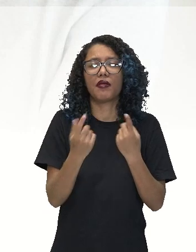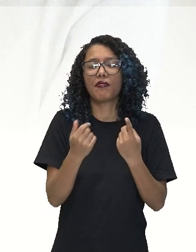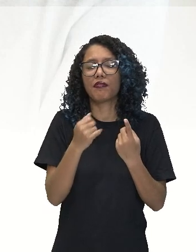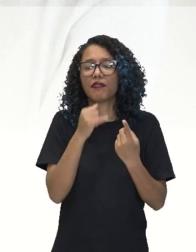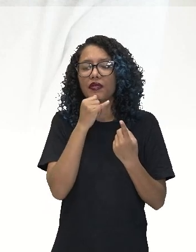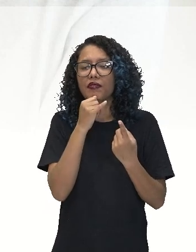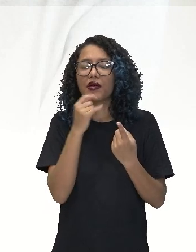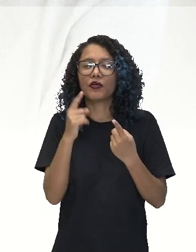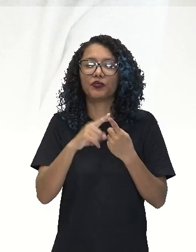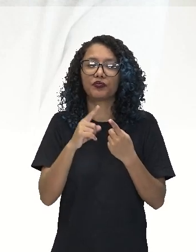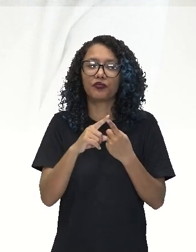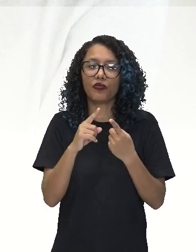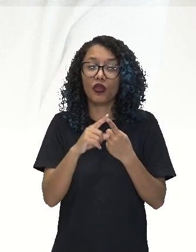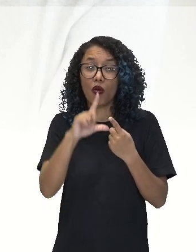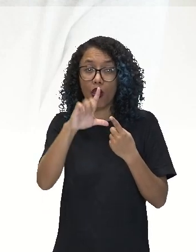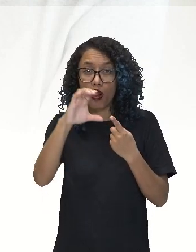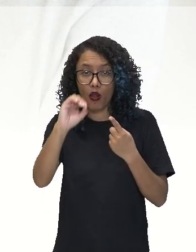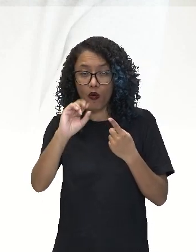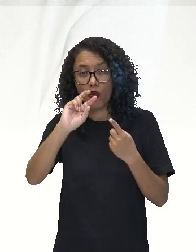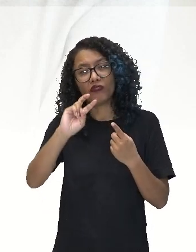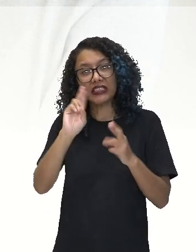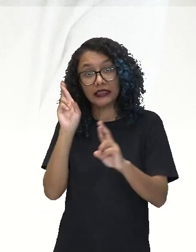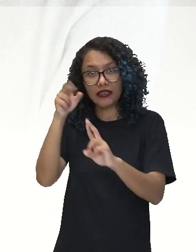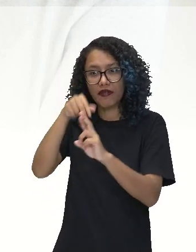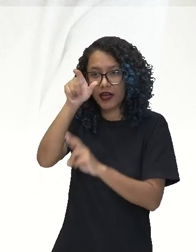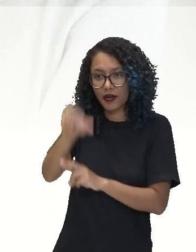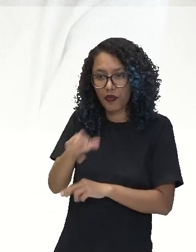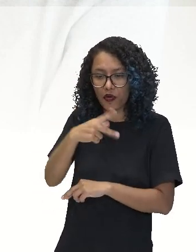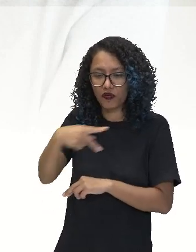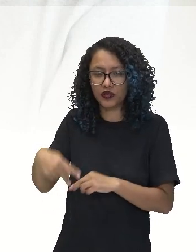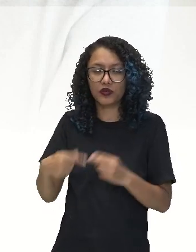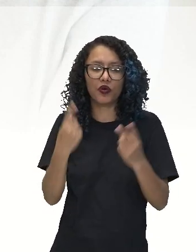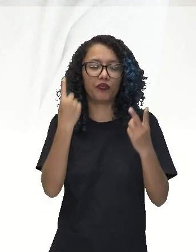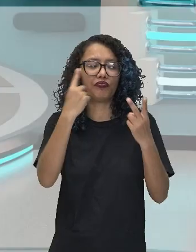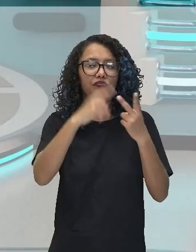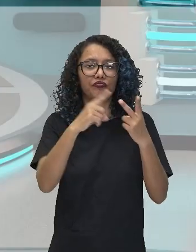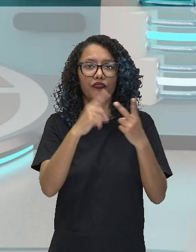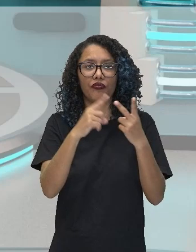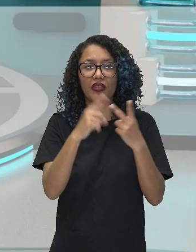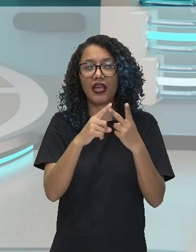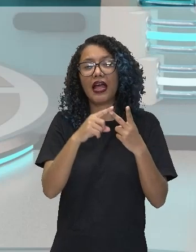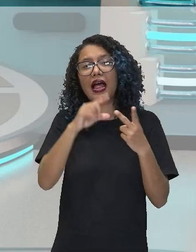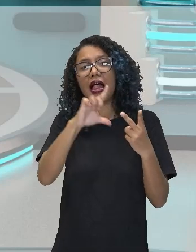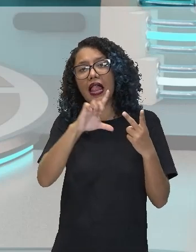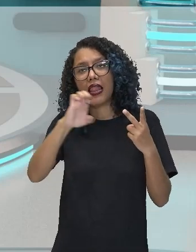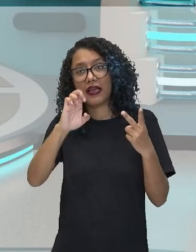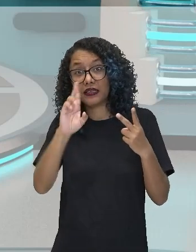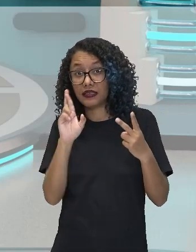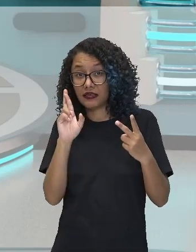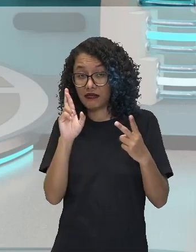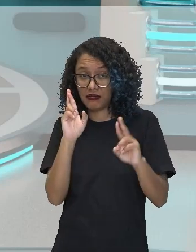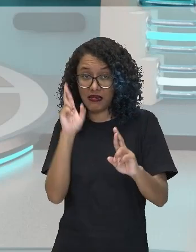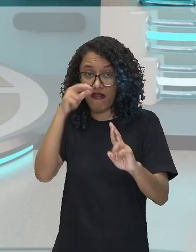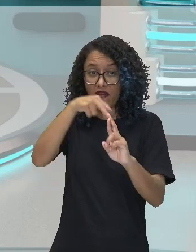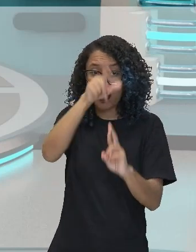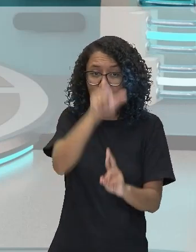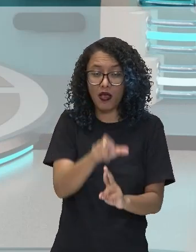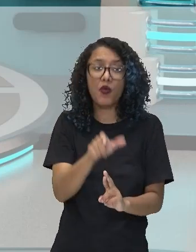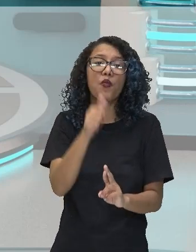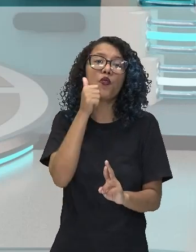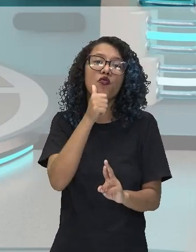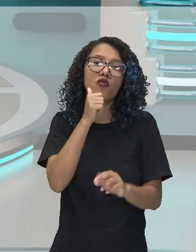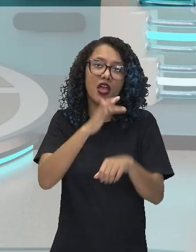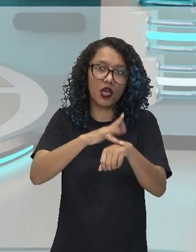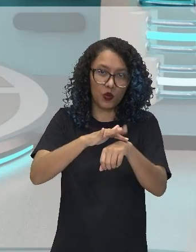ao professor, depois tivemos le com relação a Mercedes, a mulher que estava doente,